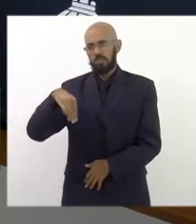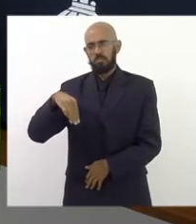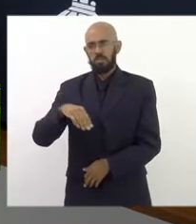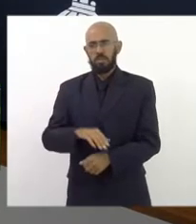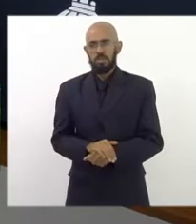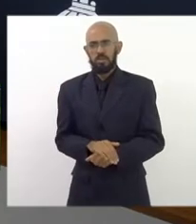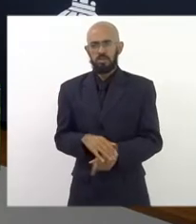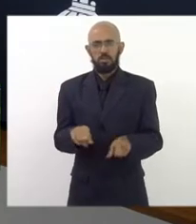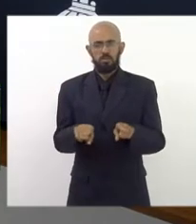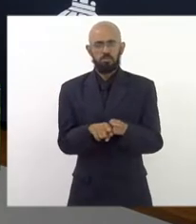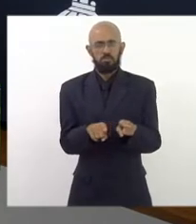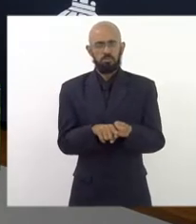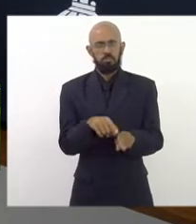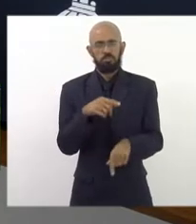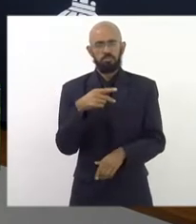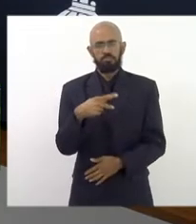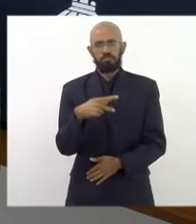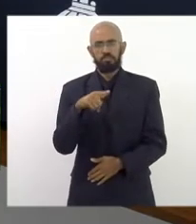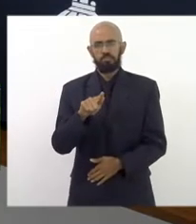e a PGE, com relação